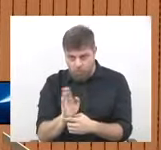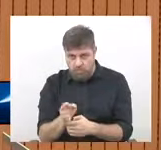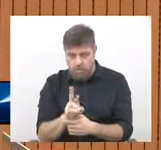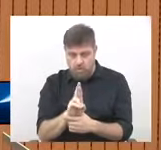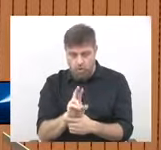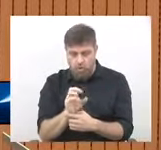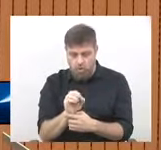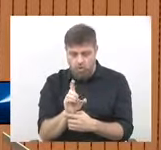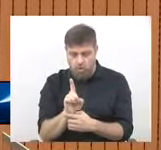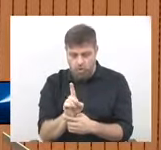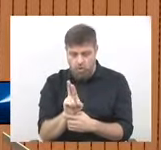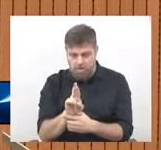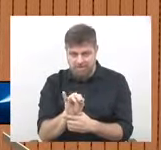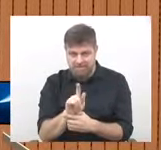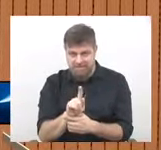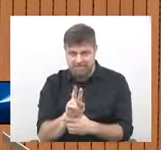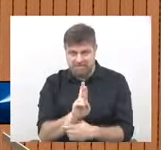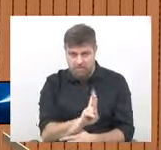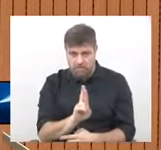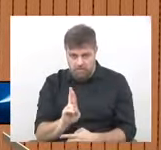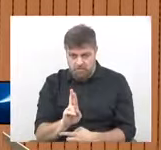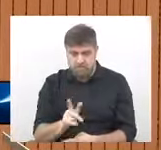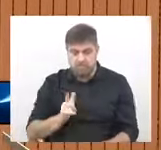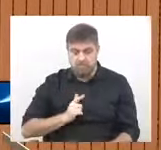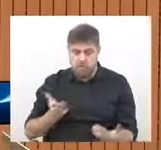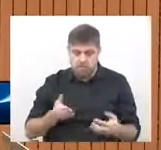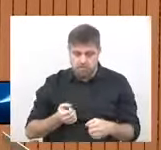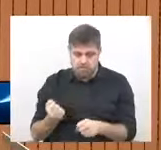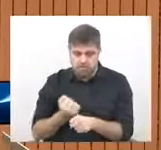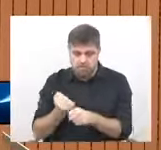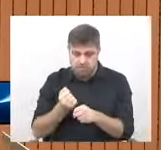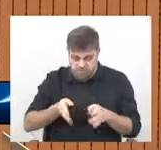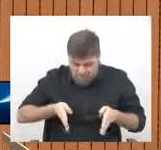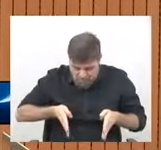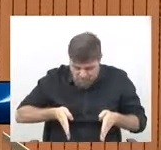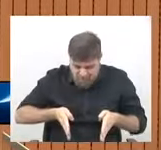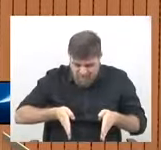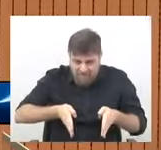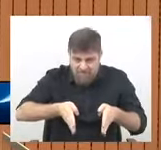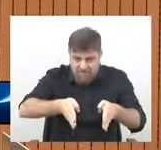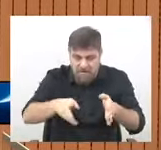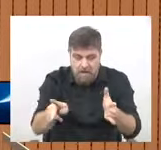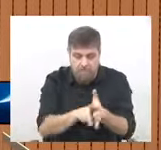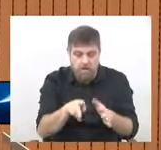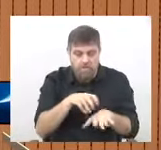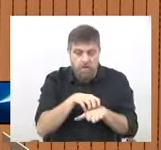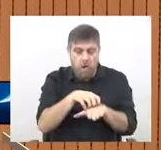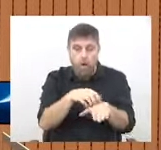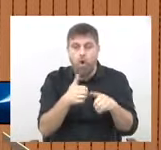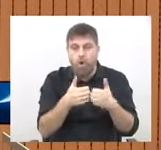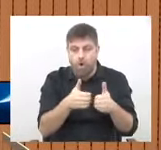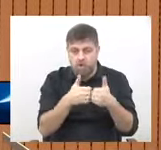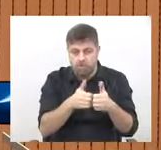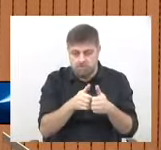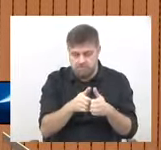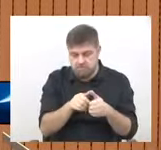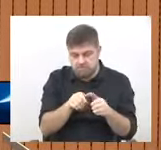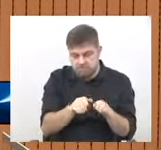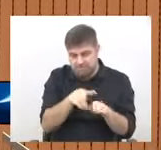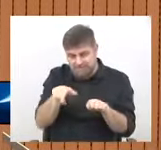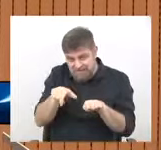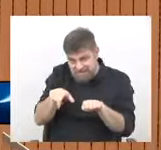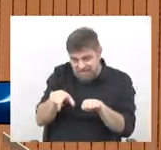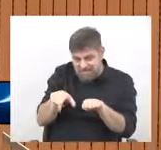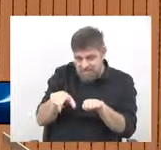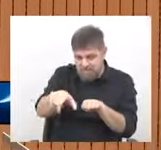temos uma faixa em obras, que é a faixa que seria exclusiva do BRT, e uma faixa que hoje os carros,